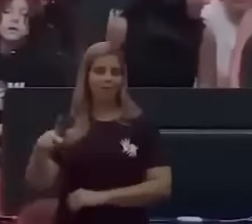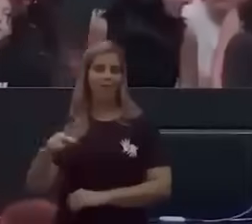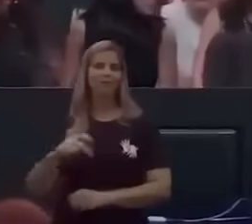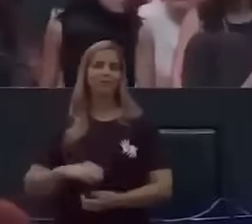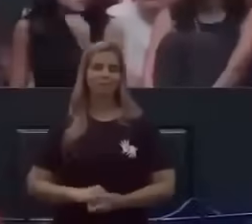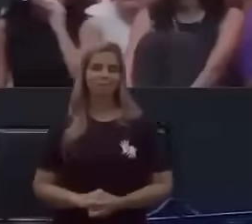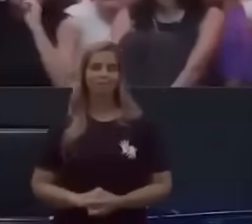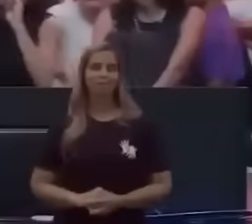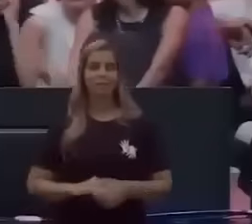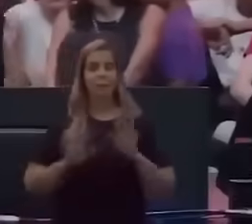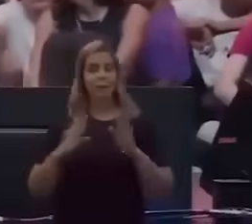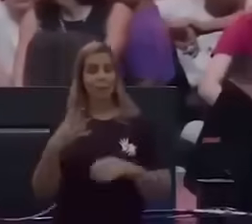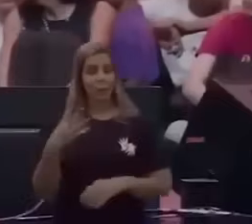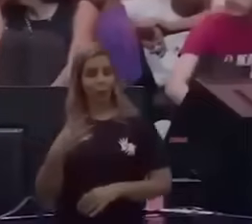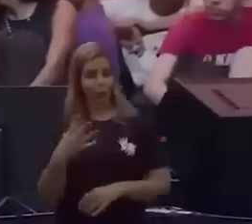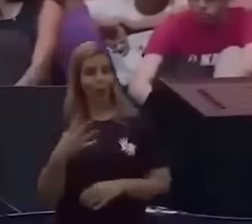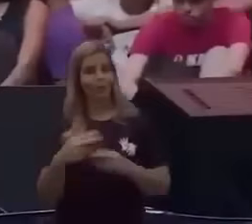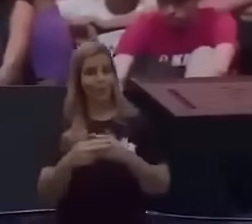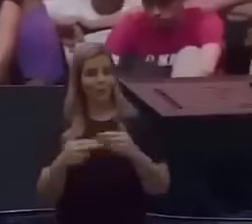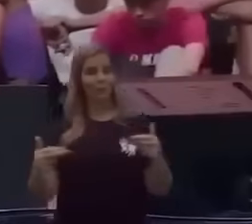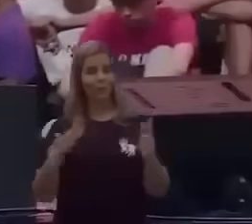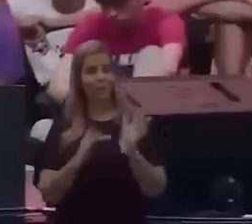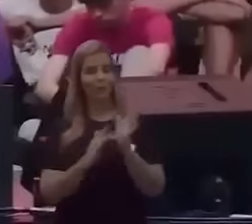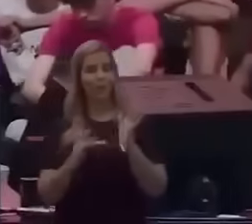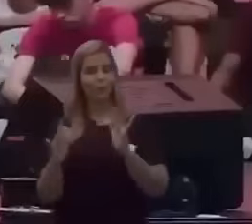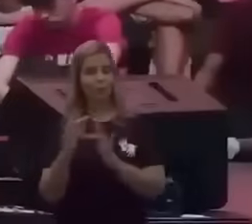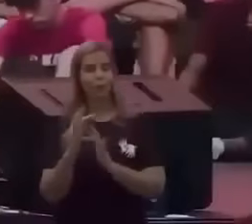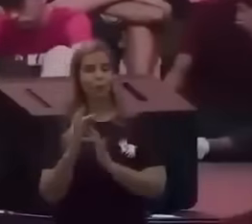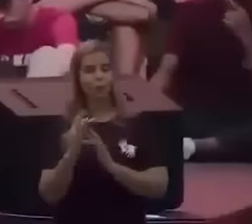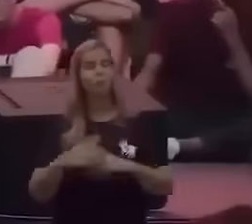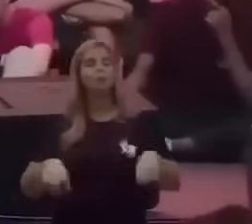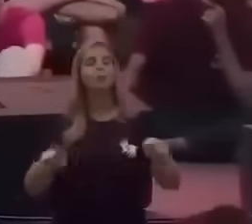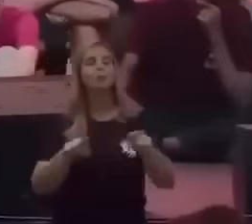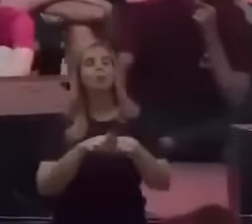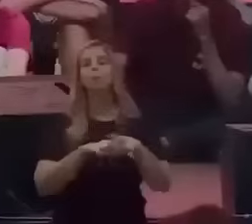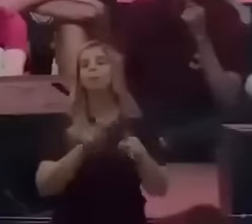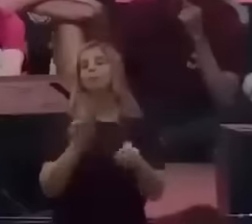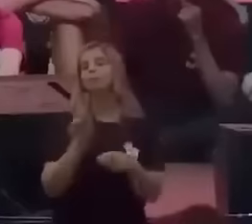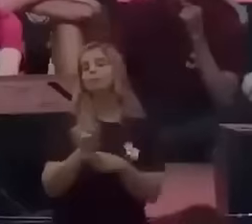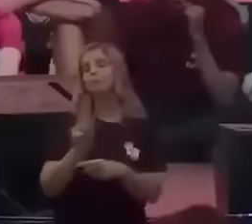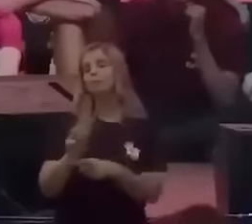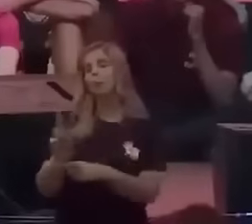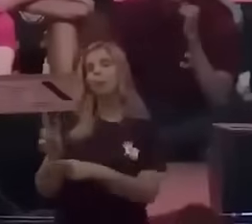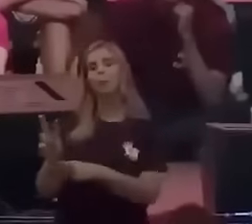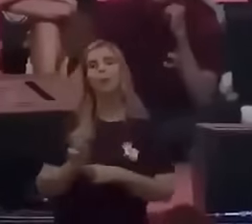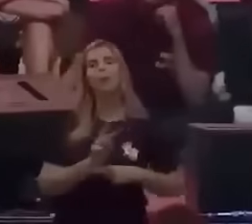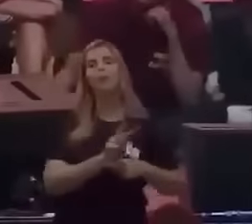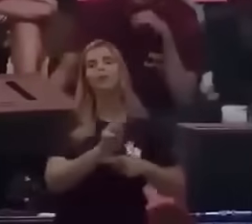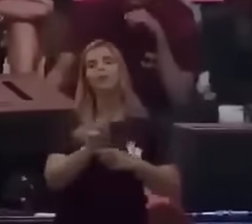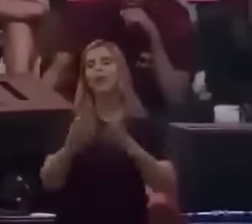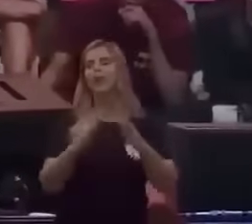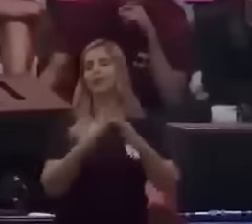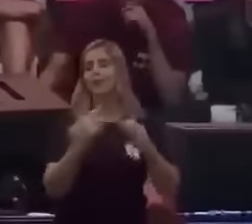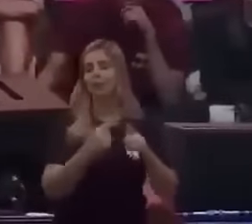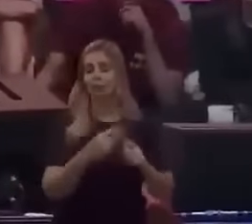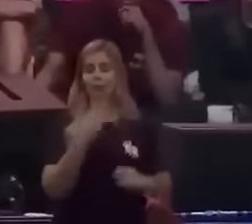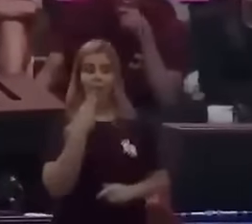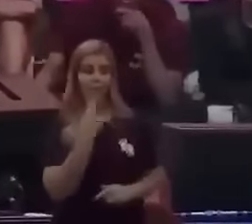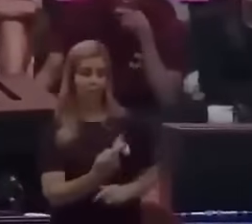Mas em quarto lugar, Jesus é também o protetor da igreja. Ele diz, as portas do